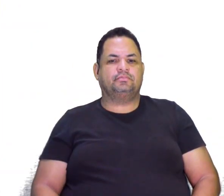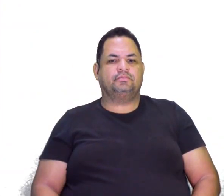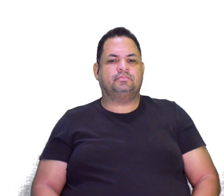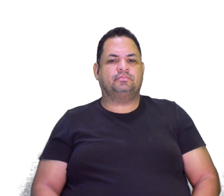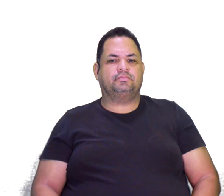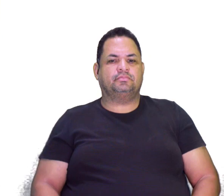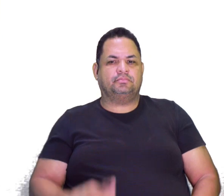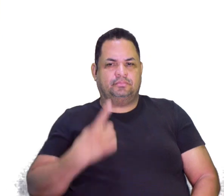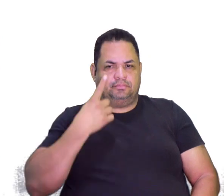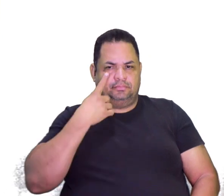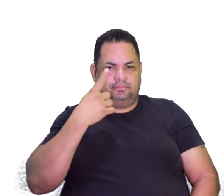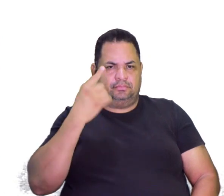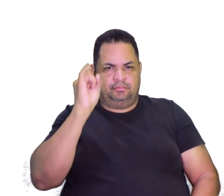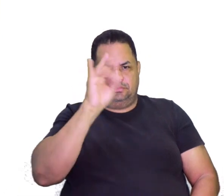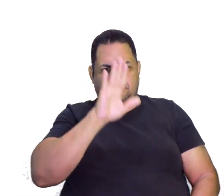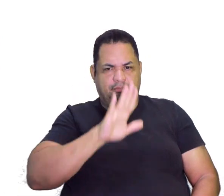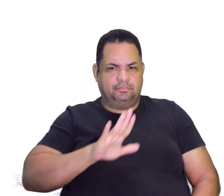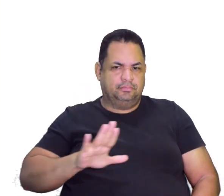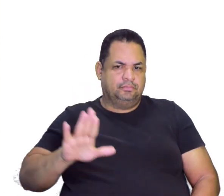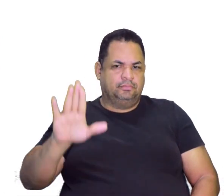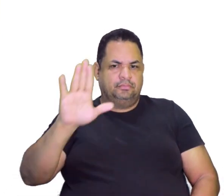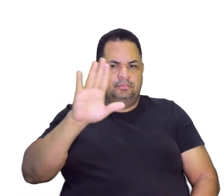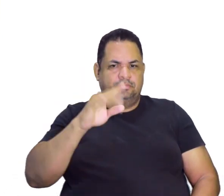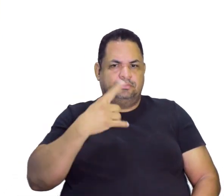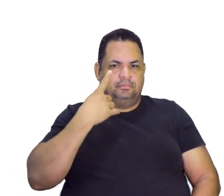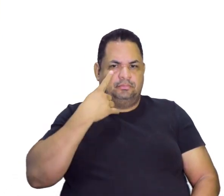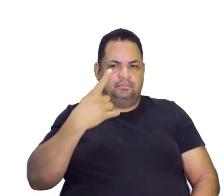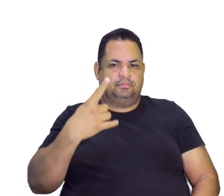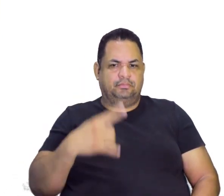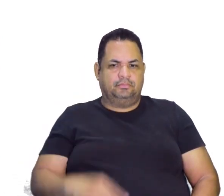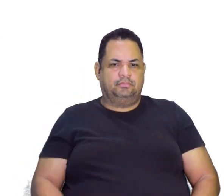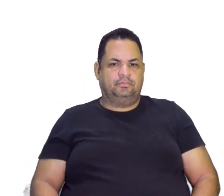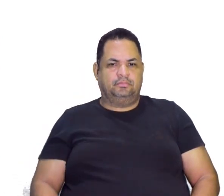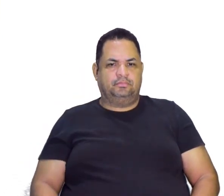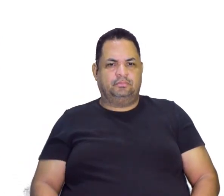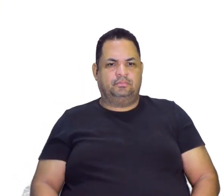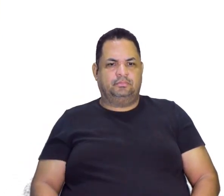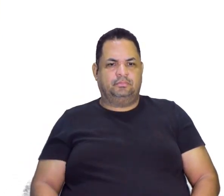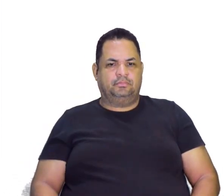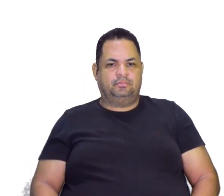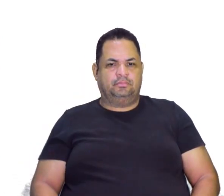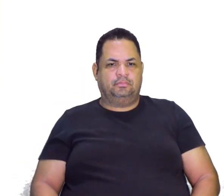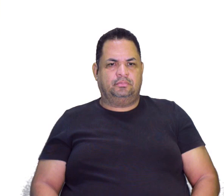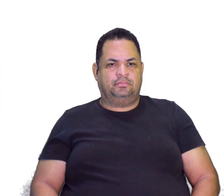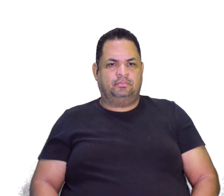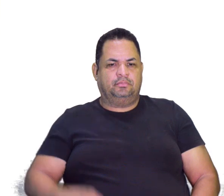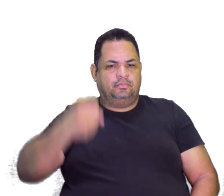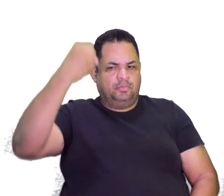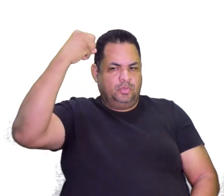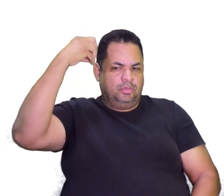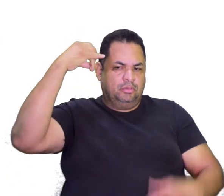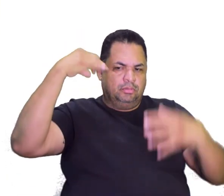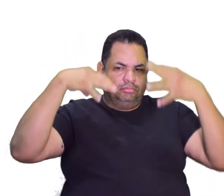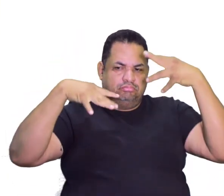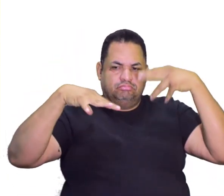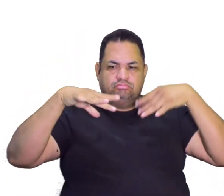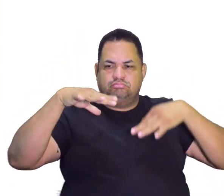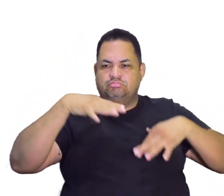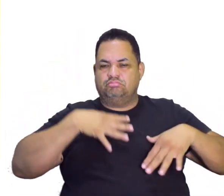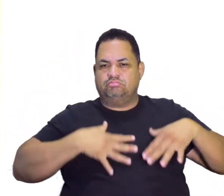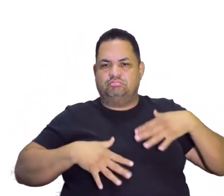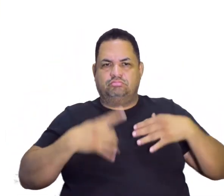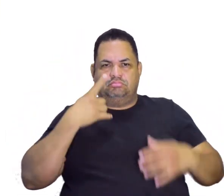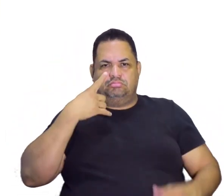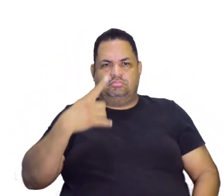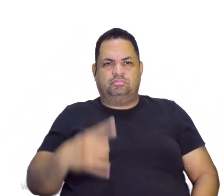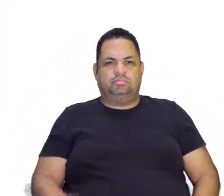Então observe esta imagem, né? Uma pessoa aí tomando banho numa bacia.